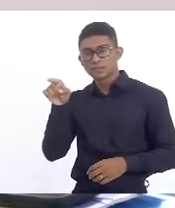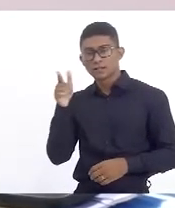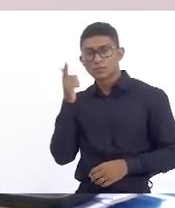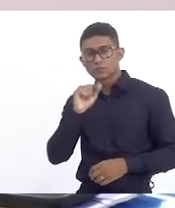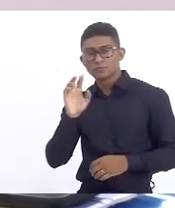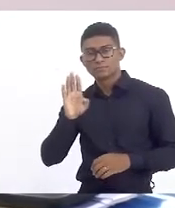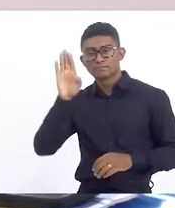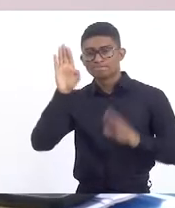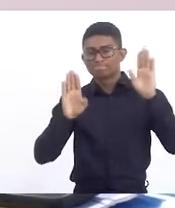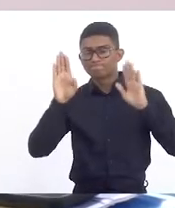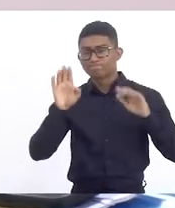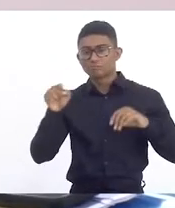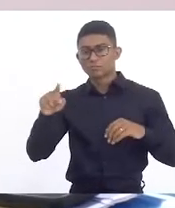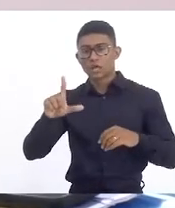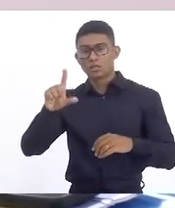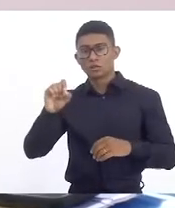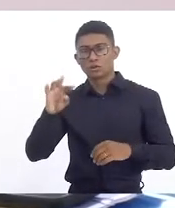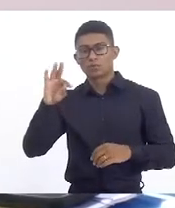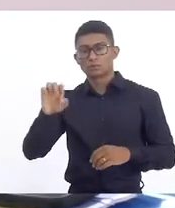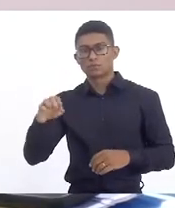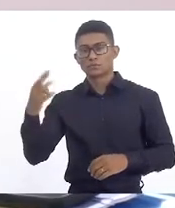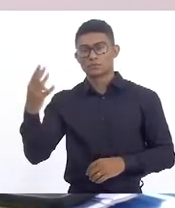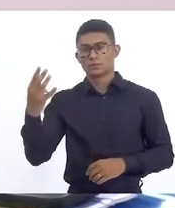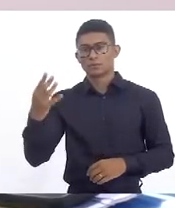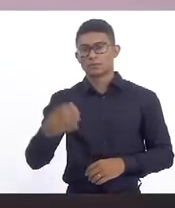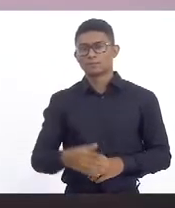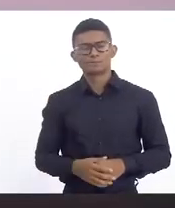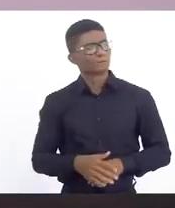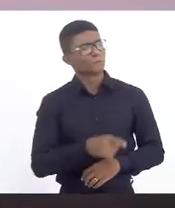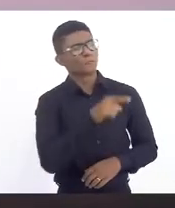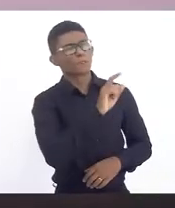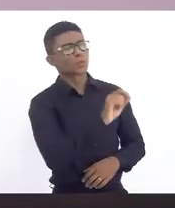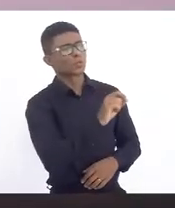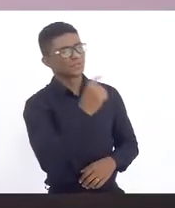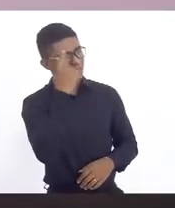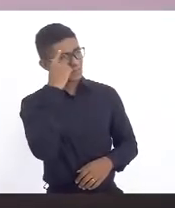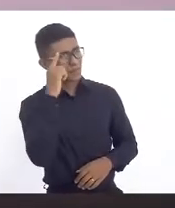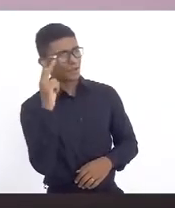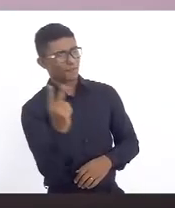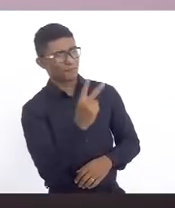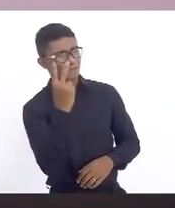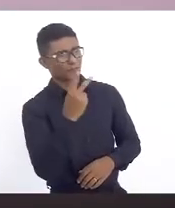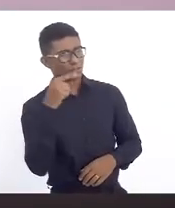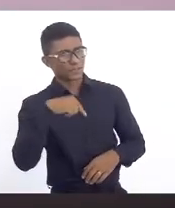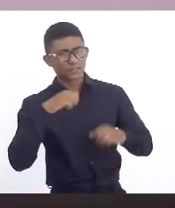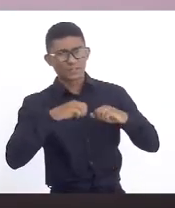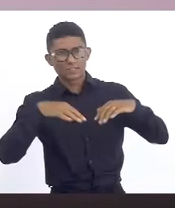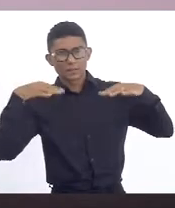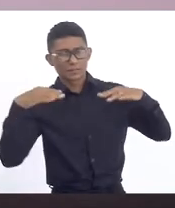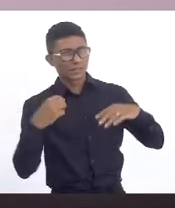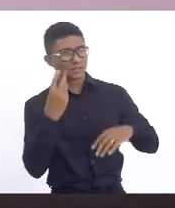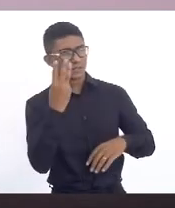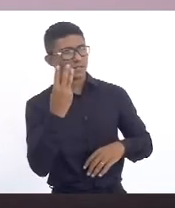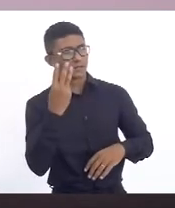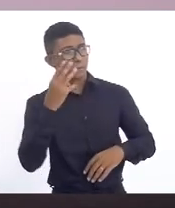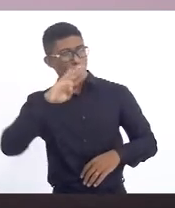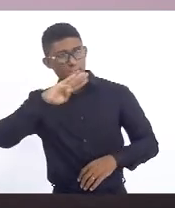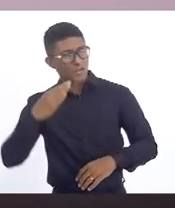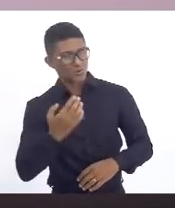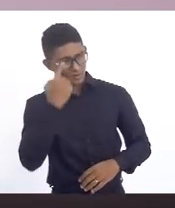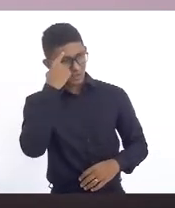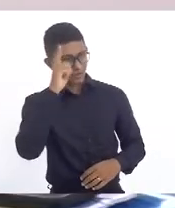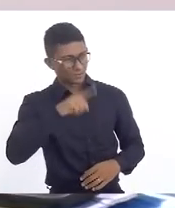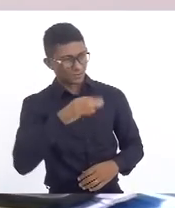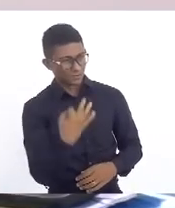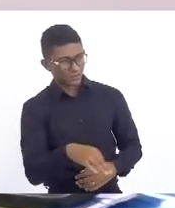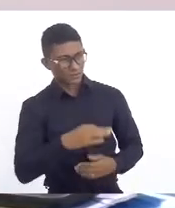Baixada Fluminense, que é o lote 4. Humberto, esses são aqueles valores que foram aprovados aqui pela Assembleia Legislativa, do total de 3 milhões, isso, correto? Isso. 3 bilhões, isso.